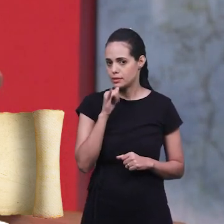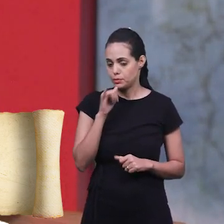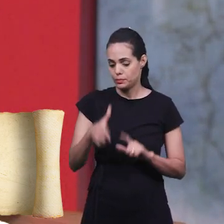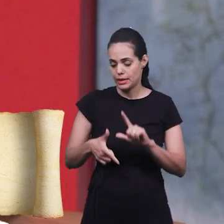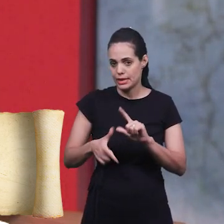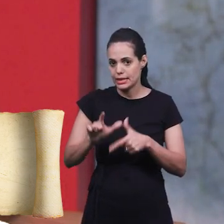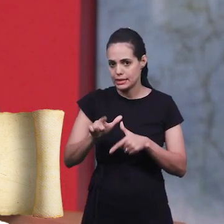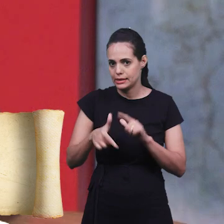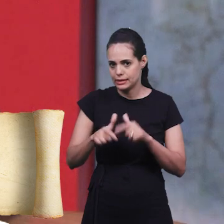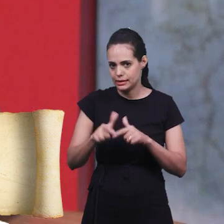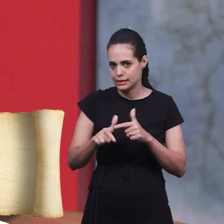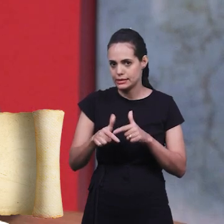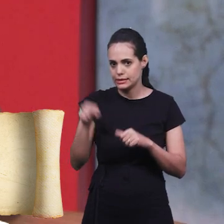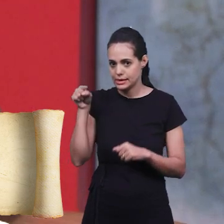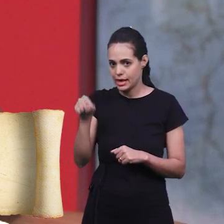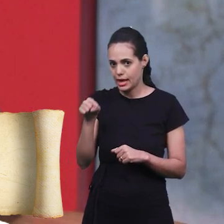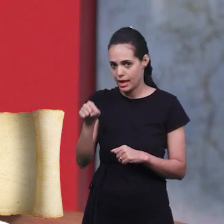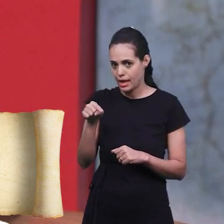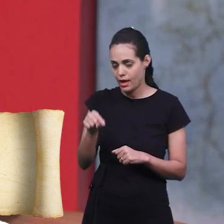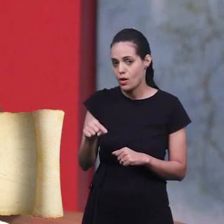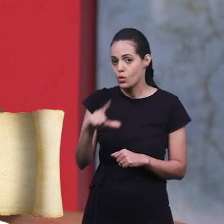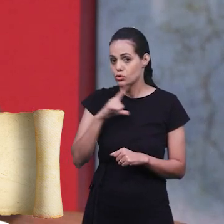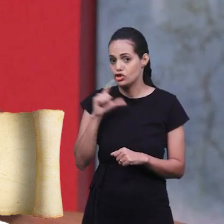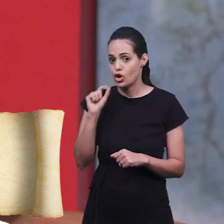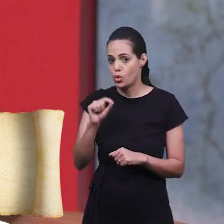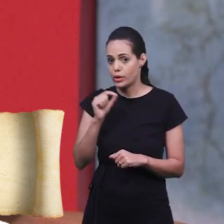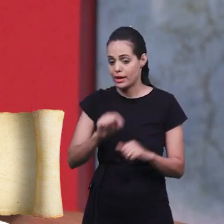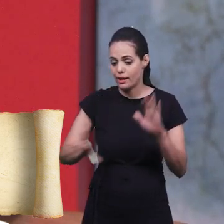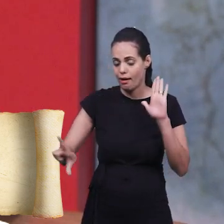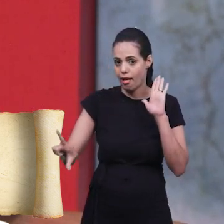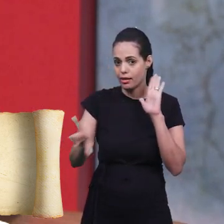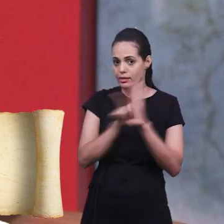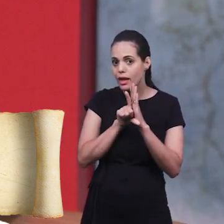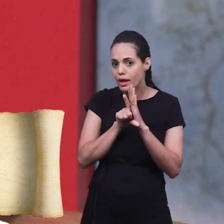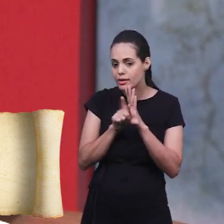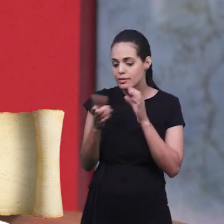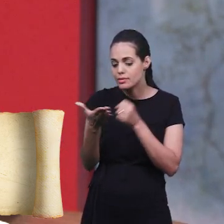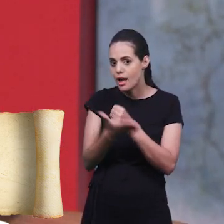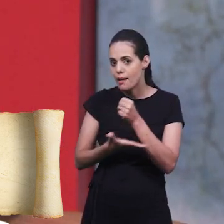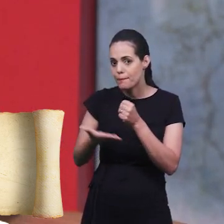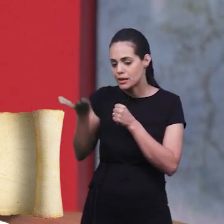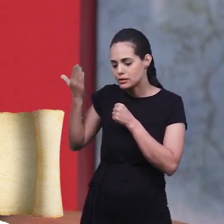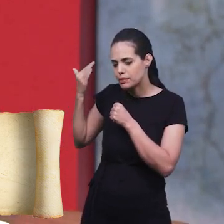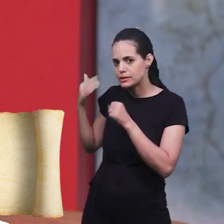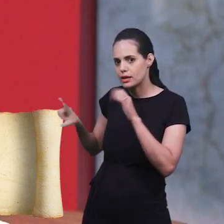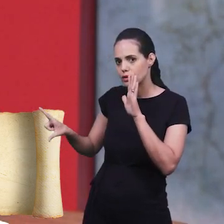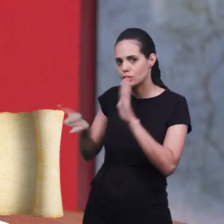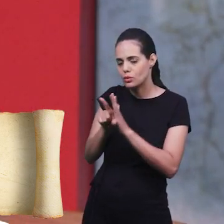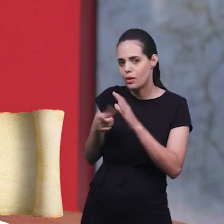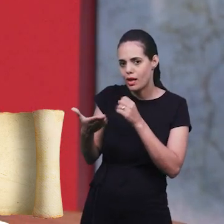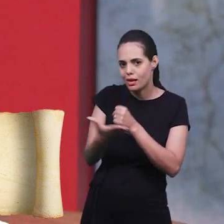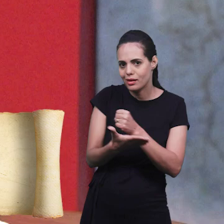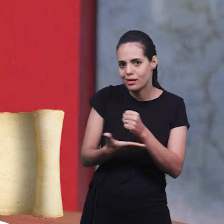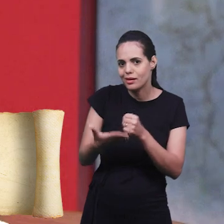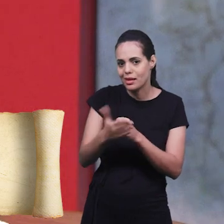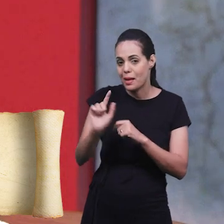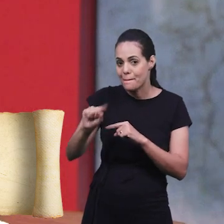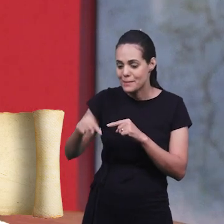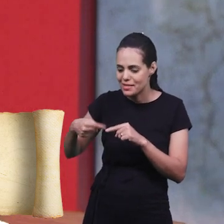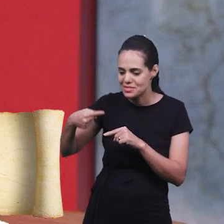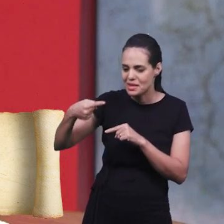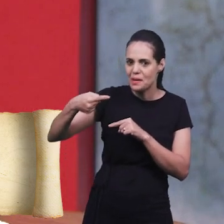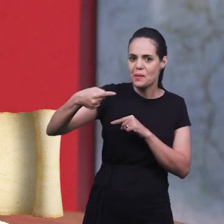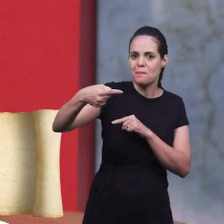Israel, estava debaixo de um aio, debaixo de um tutor, que era a lei, guardados ali esperando a